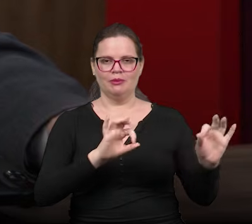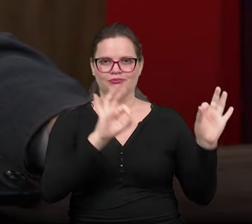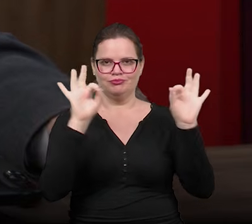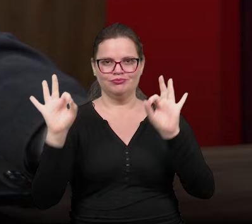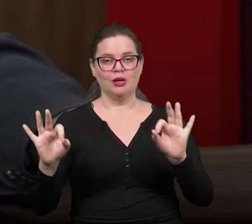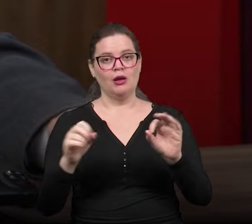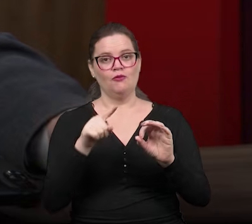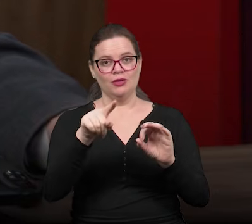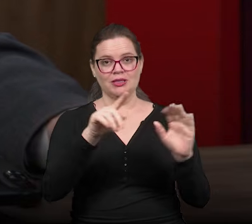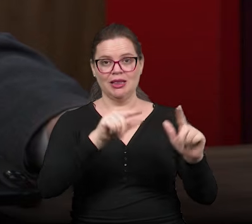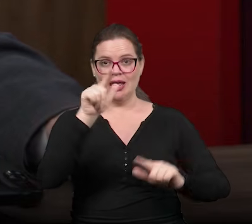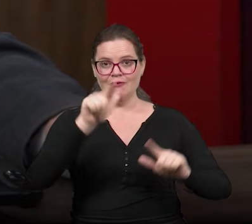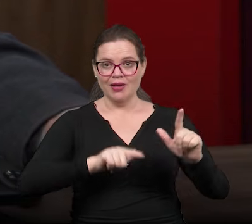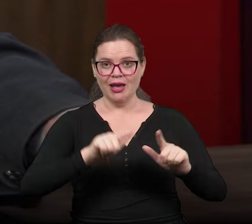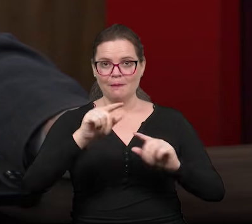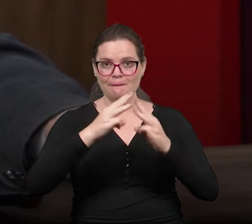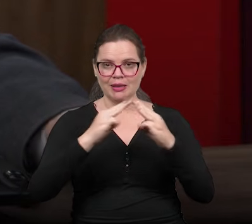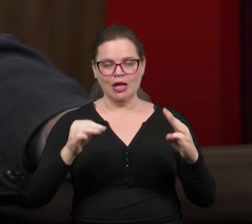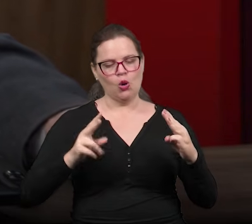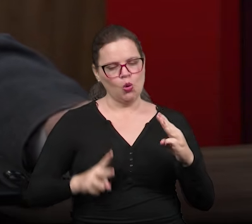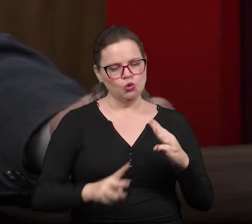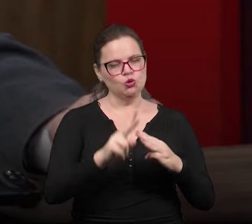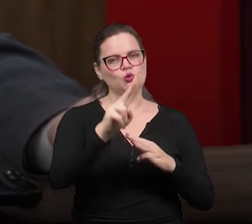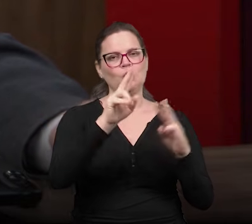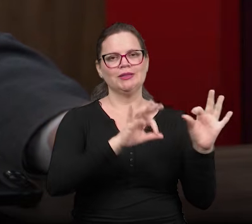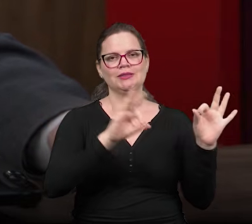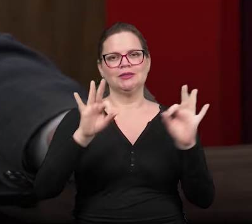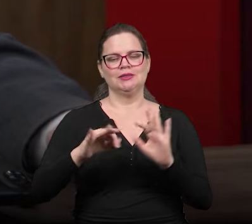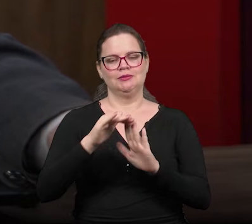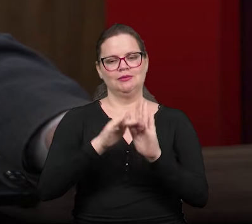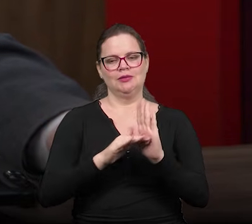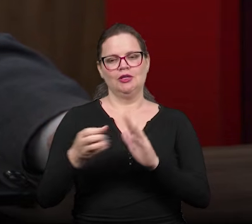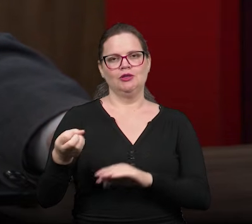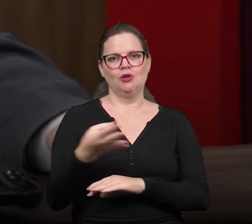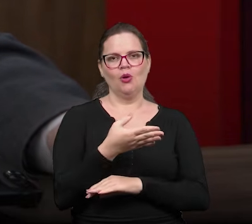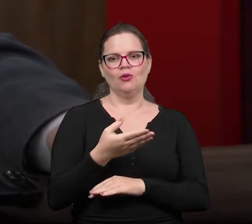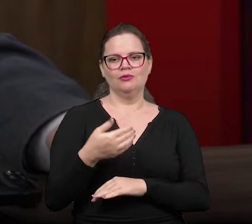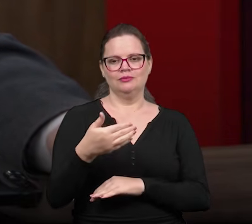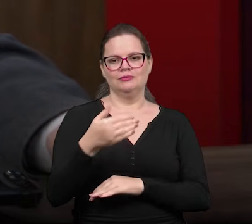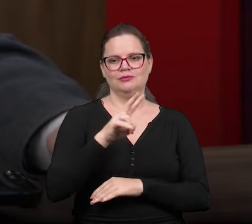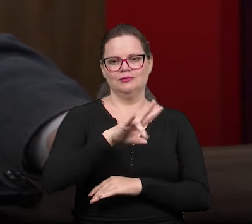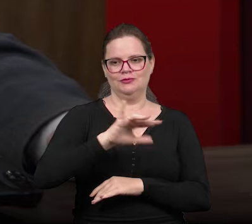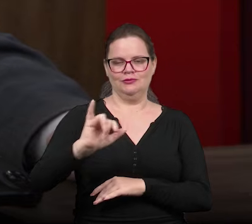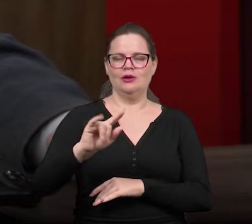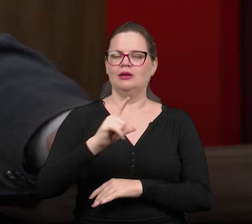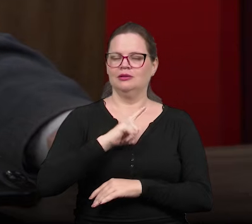fique conosco ainda. Haverá um novo programa logo após o término desse programa aqui, que